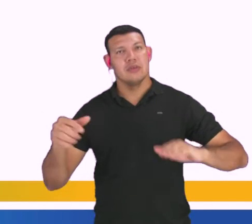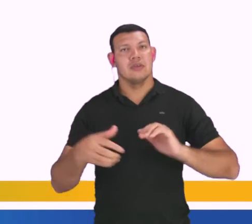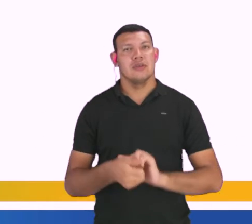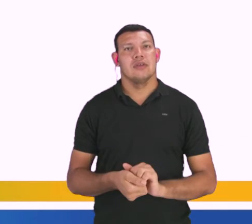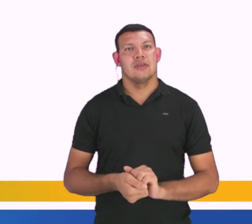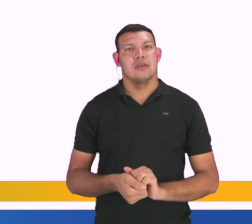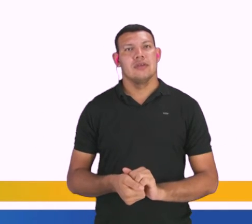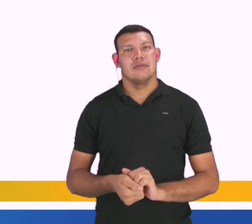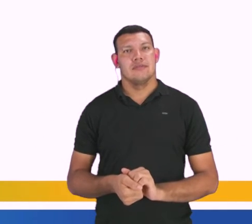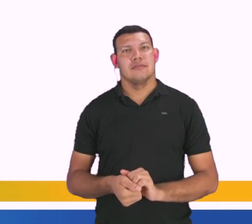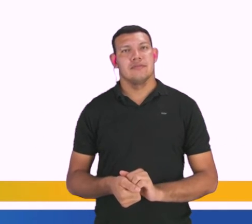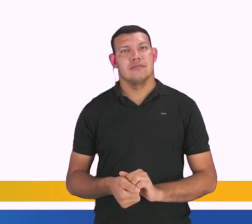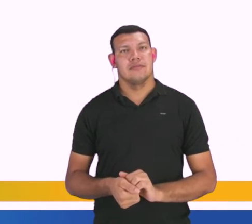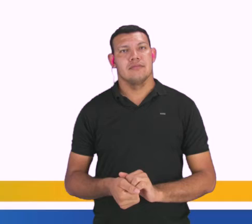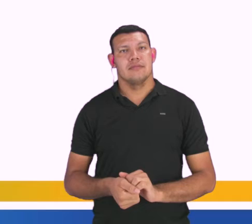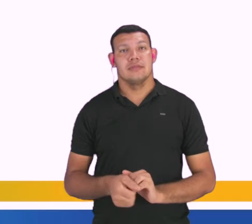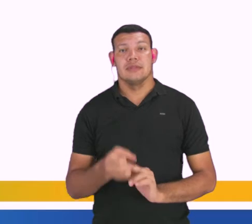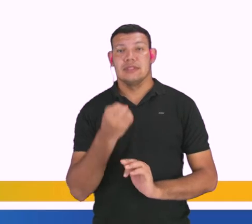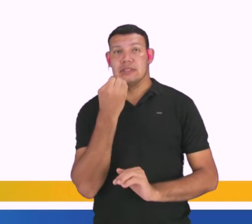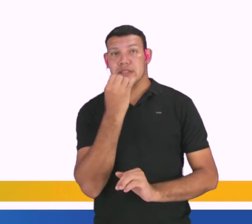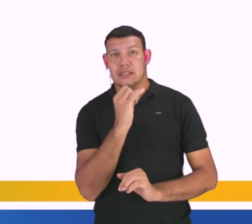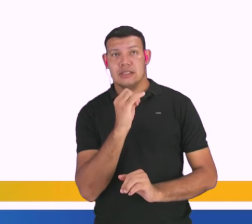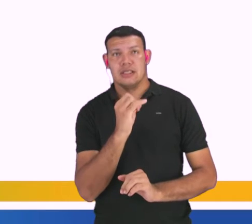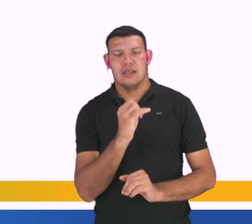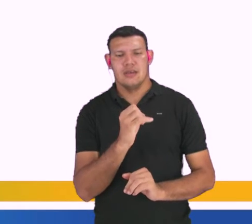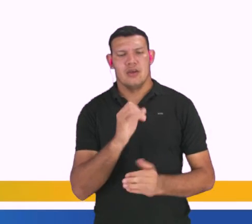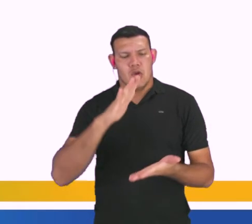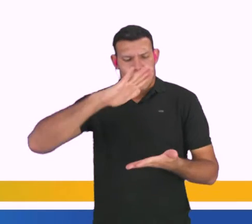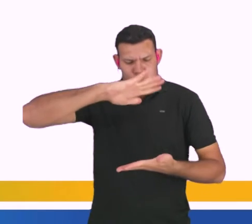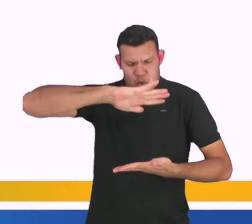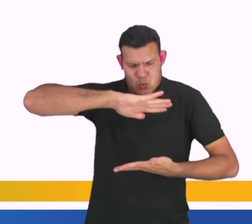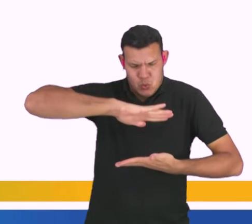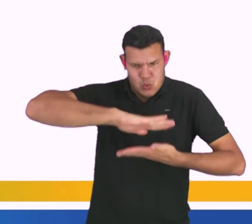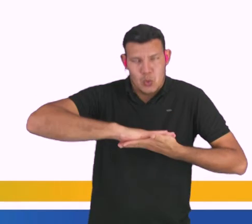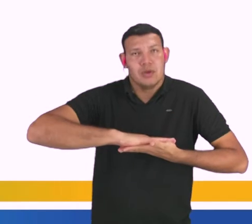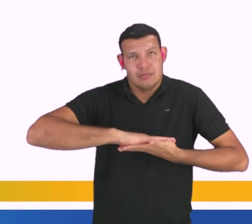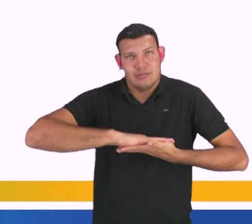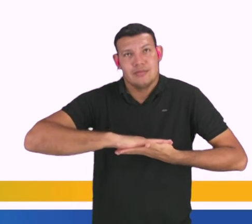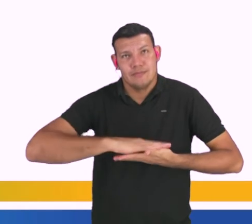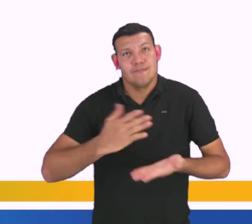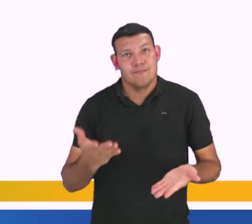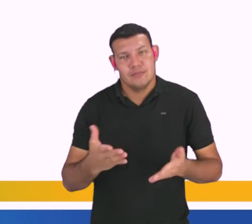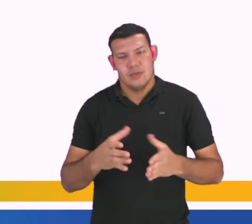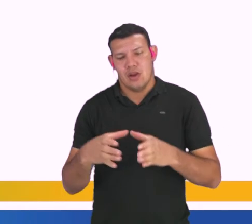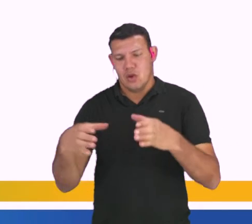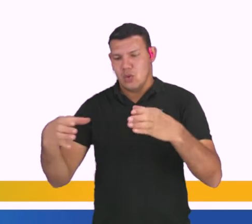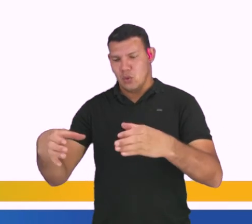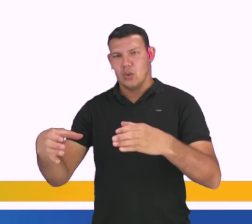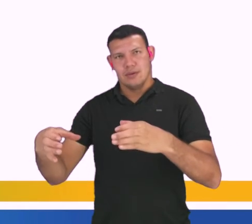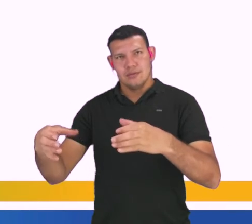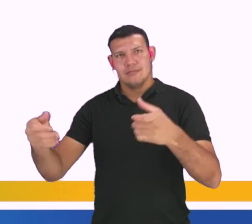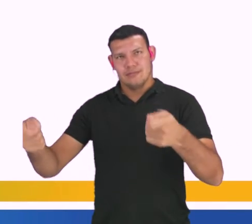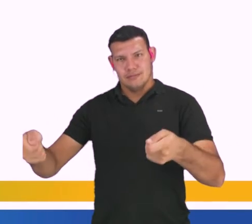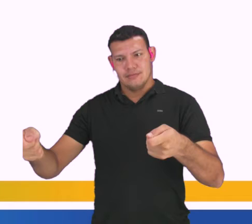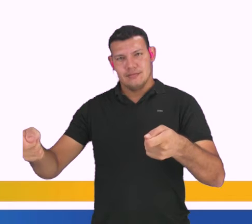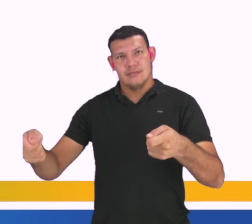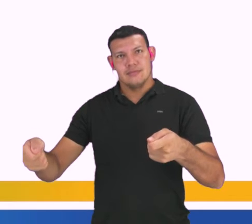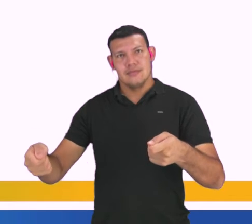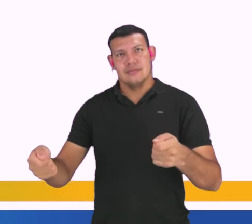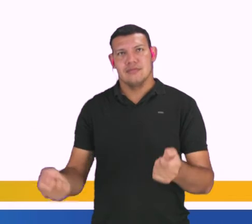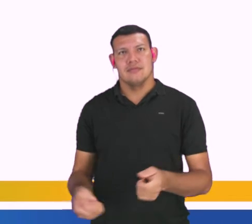menor. Se a gente pegar esse mesmo material e mudar o formato dele para uma panela, por exemplo, a panela vai ter a